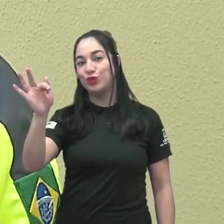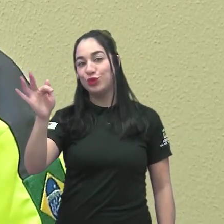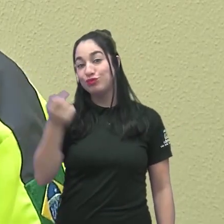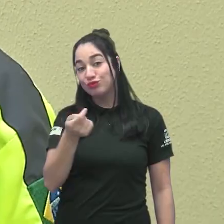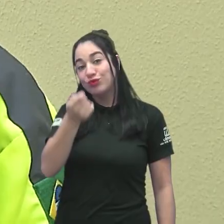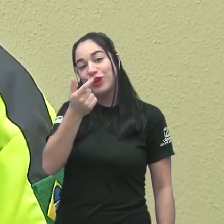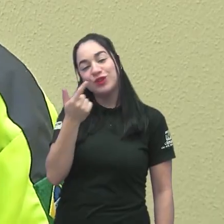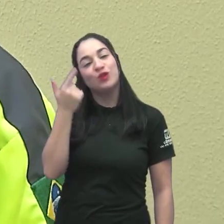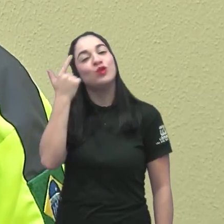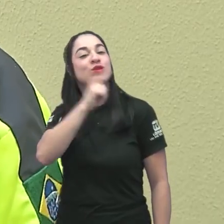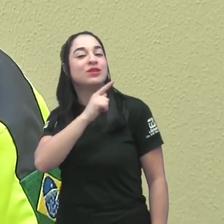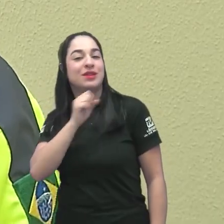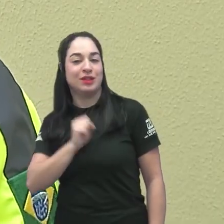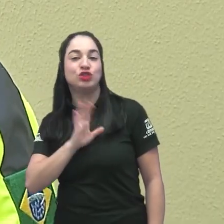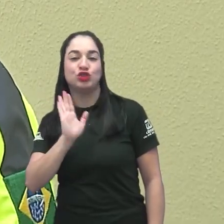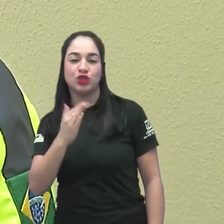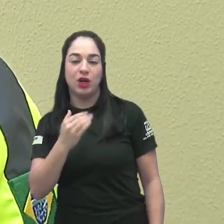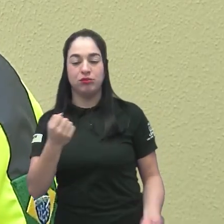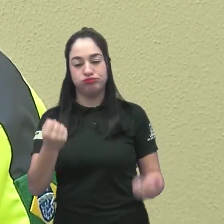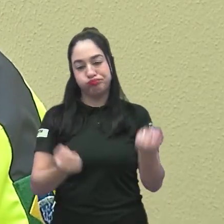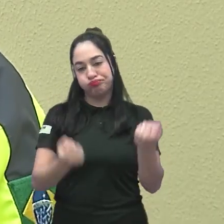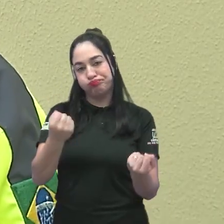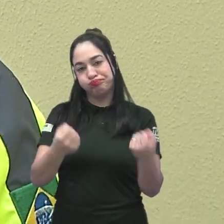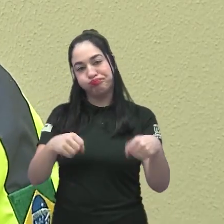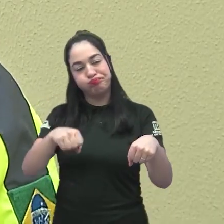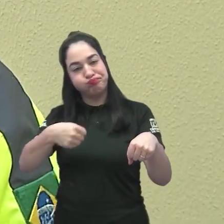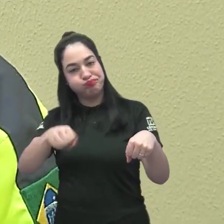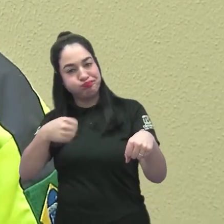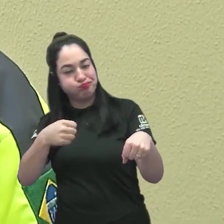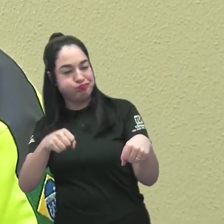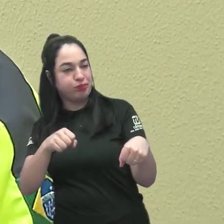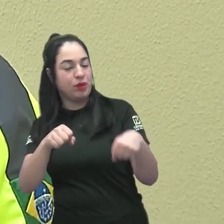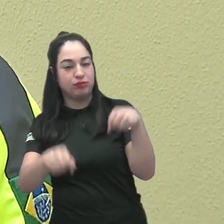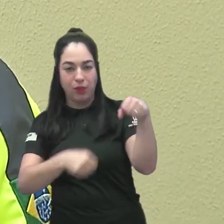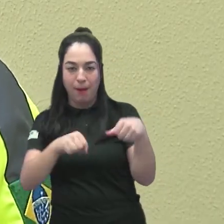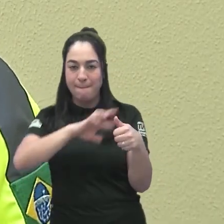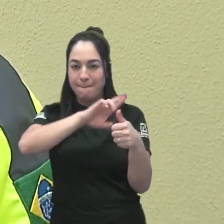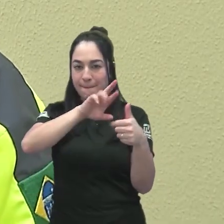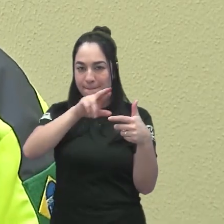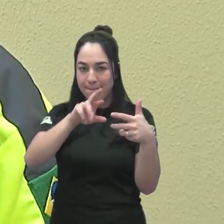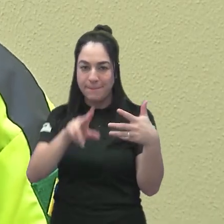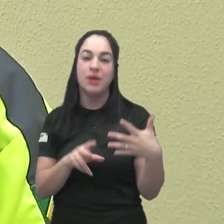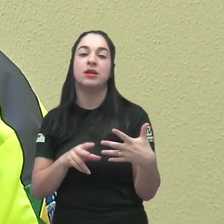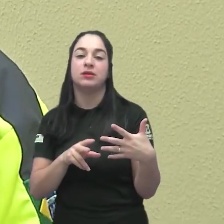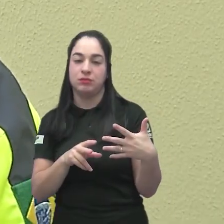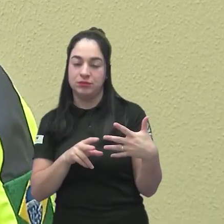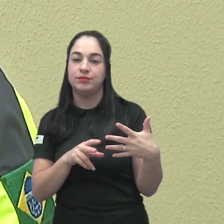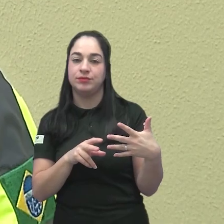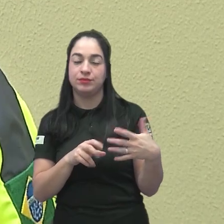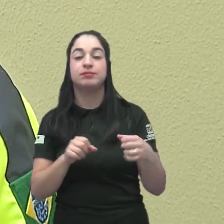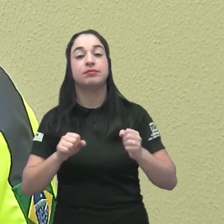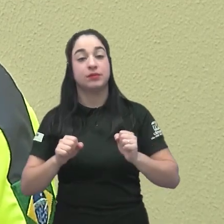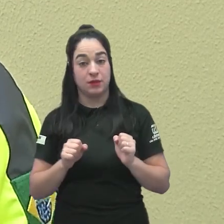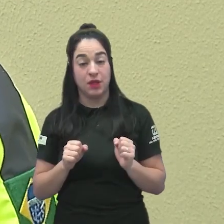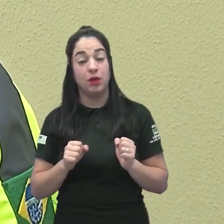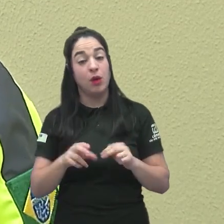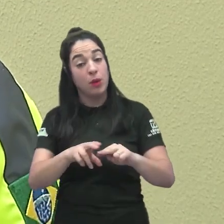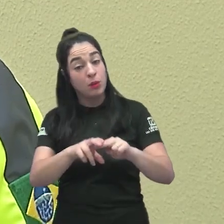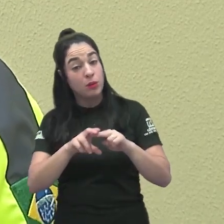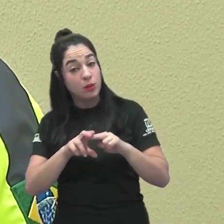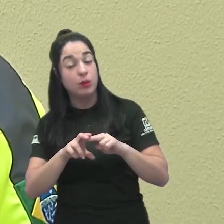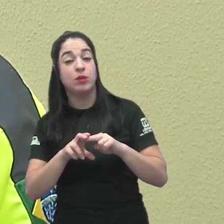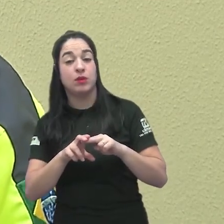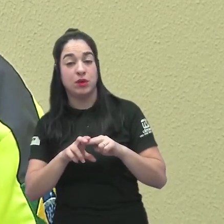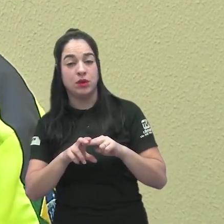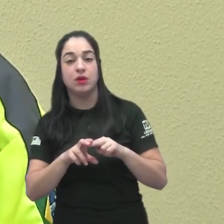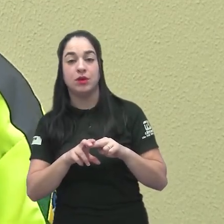né, muito próximo, né, já estarão aí nas ruas também usufruindo, né, já aí transitando com